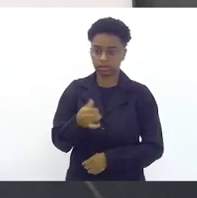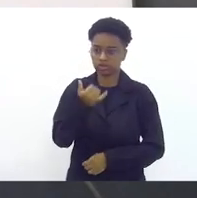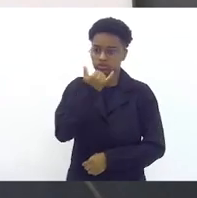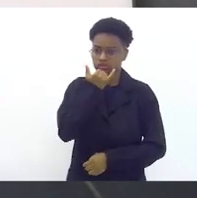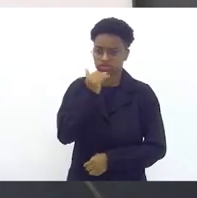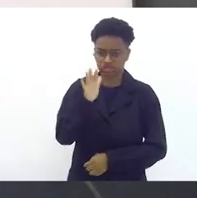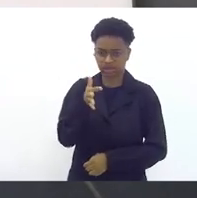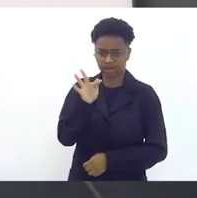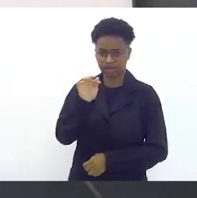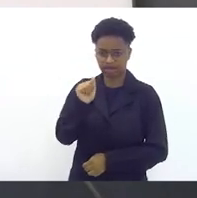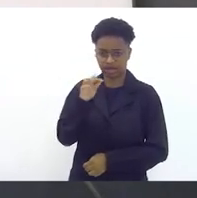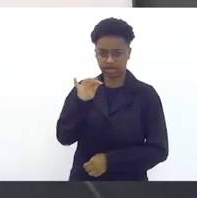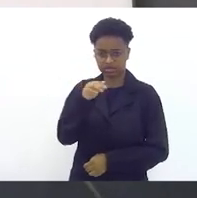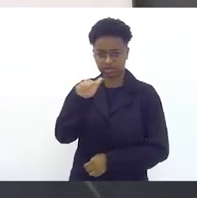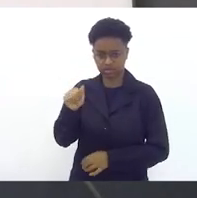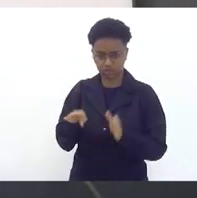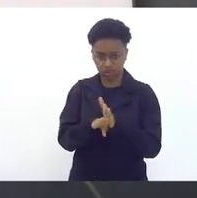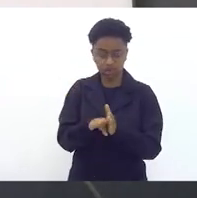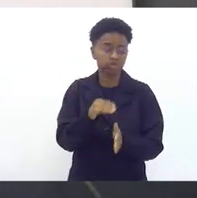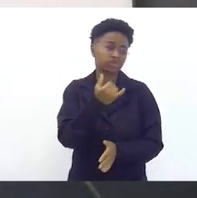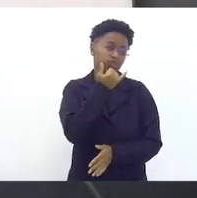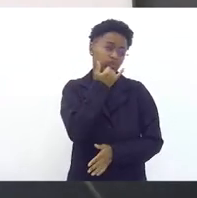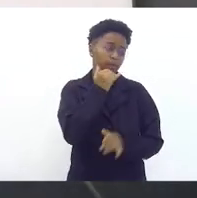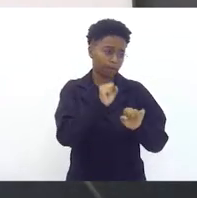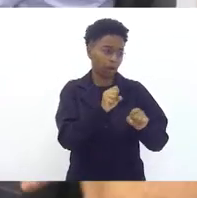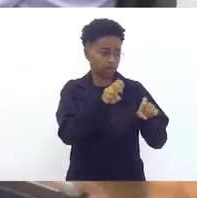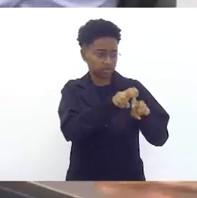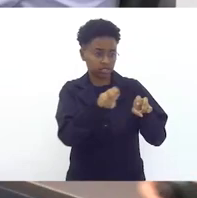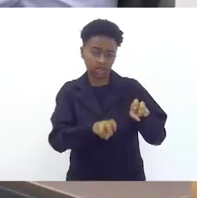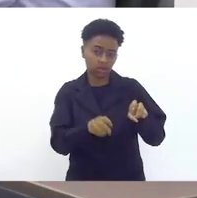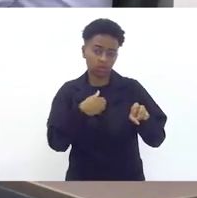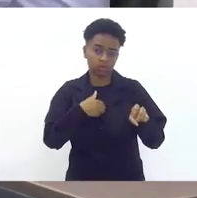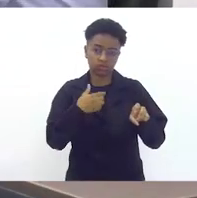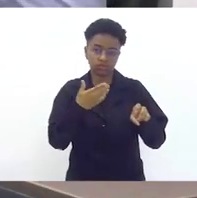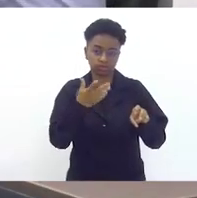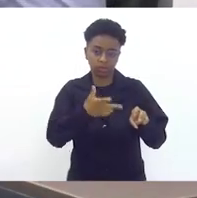chegou? Sim. Ah, então sente aqui, desculpe, doutora, não me conhecia.